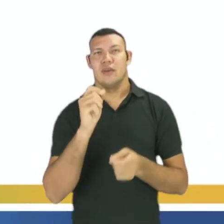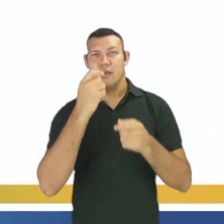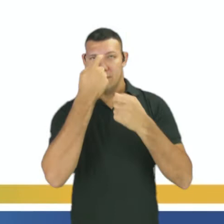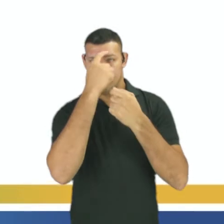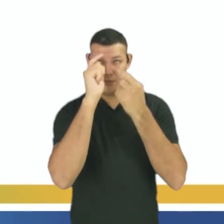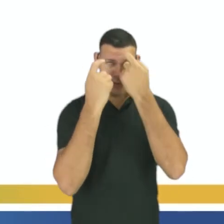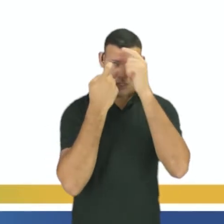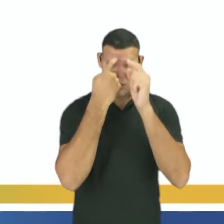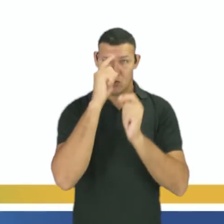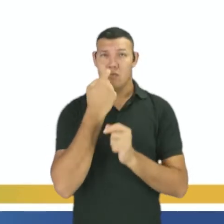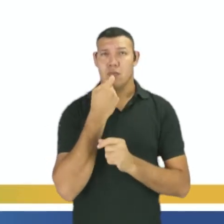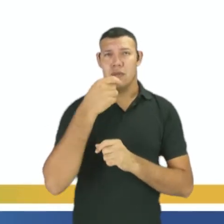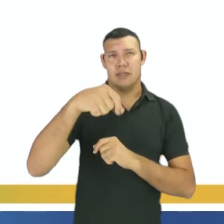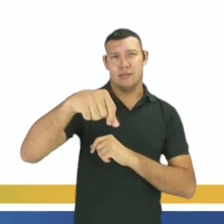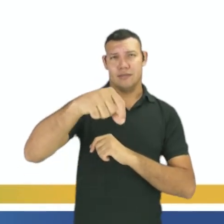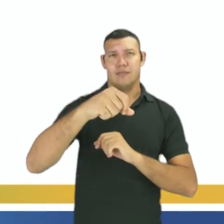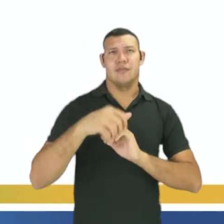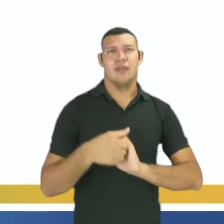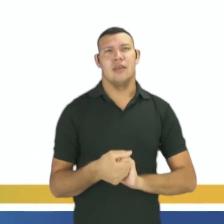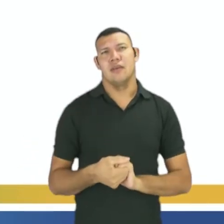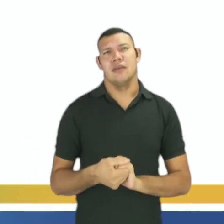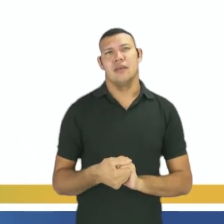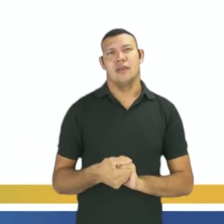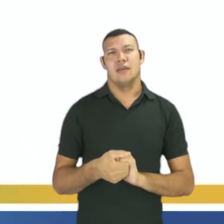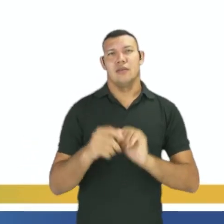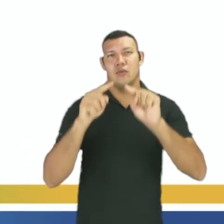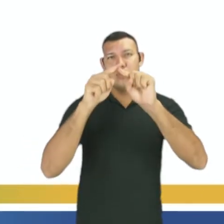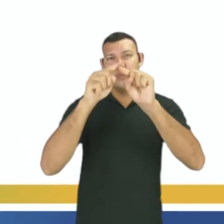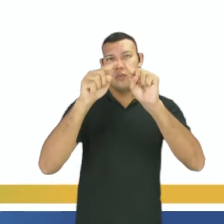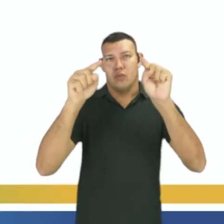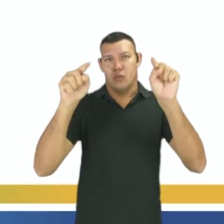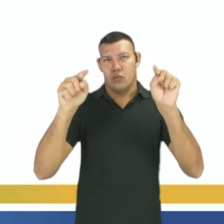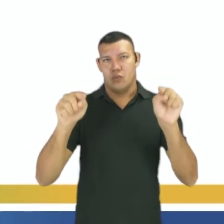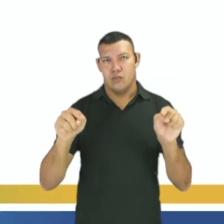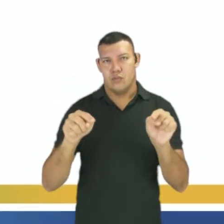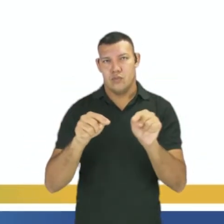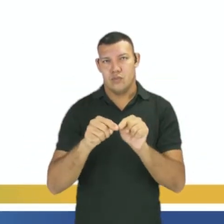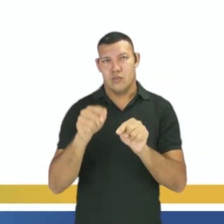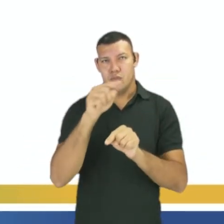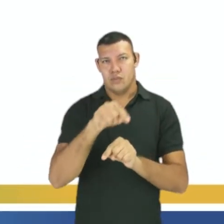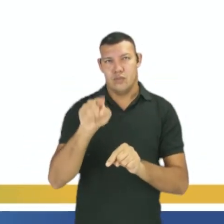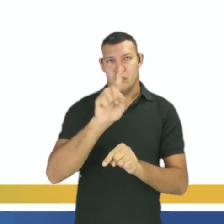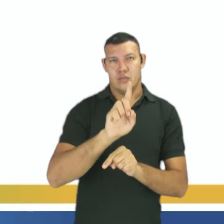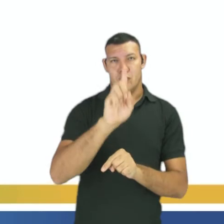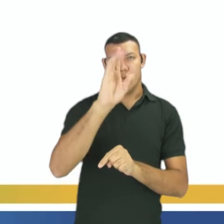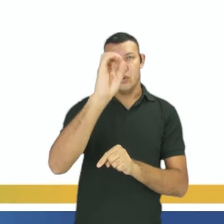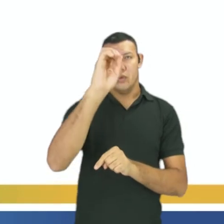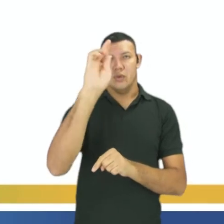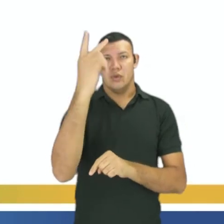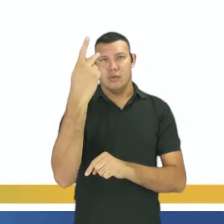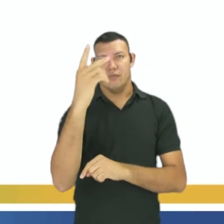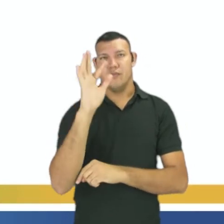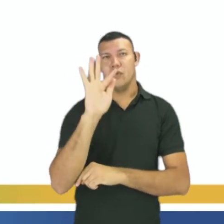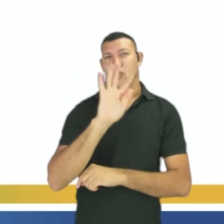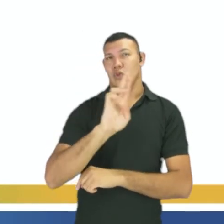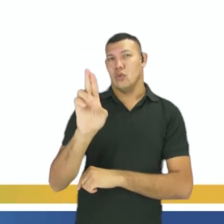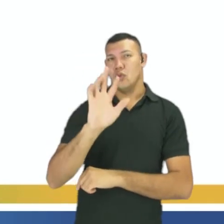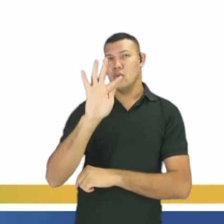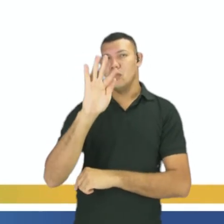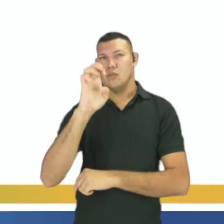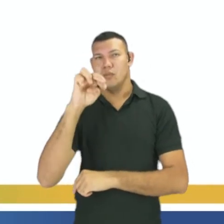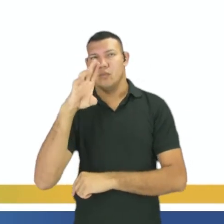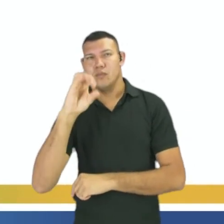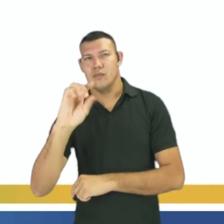E nós temos o fenol, que é o anel aromático mais a hidroxila. Nós temos o éter, que é